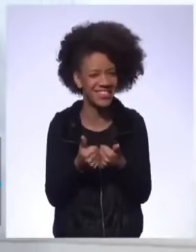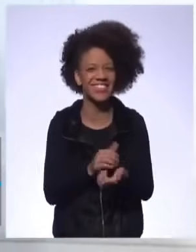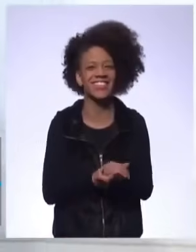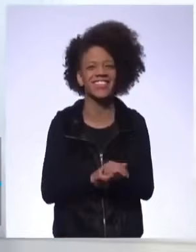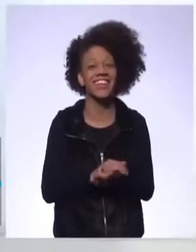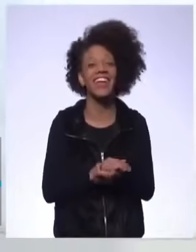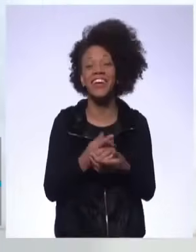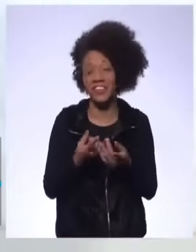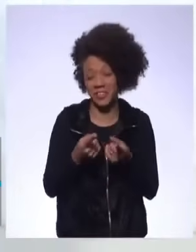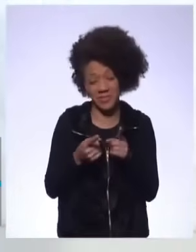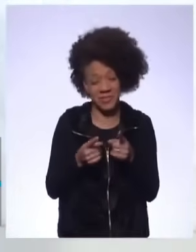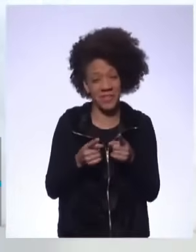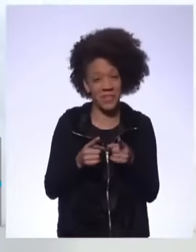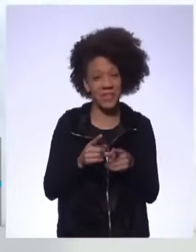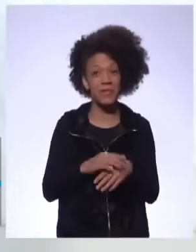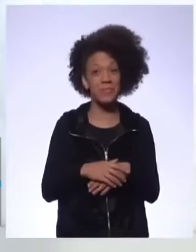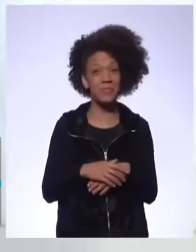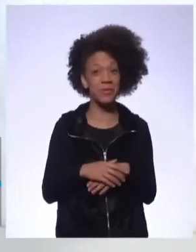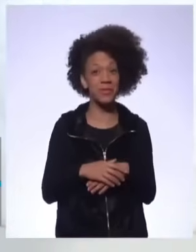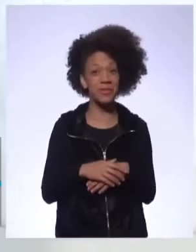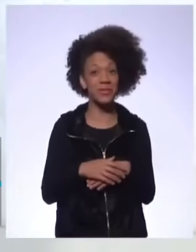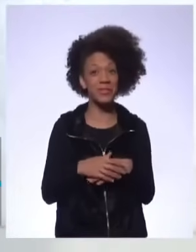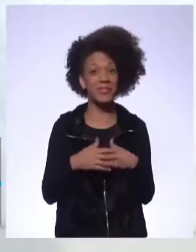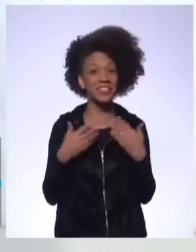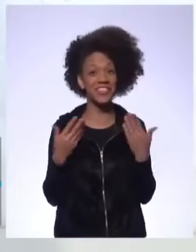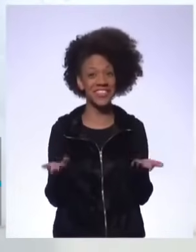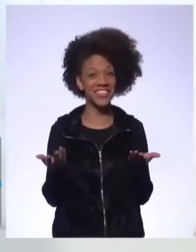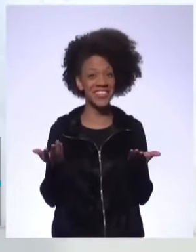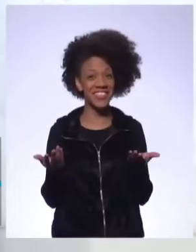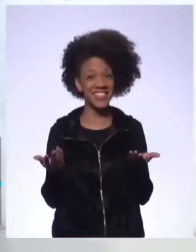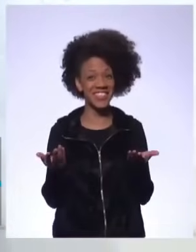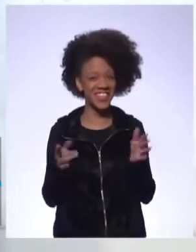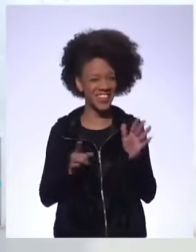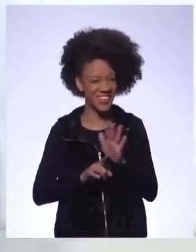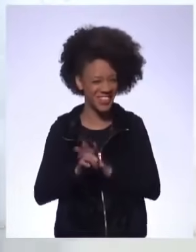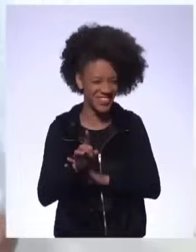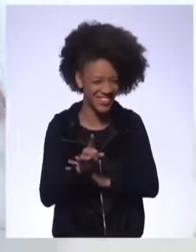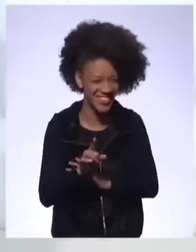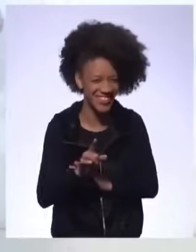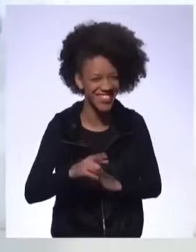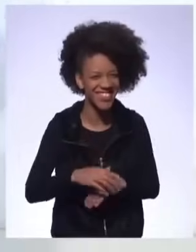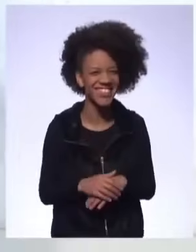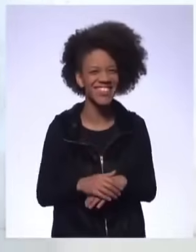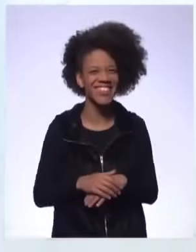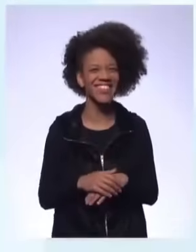fazer churrasco também. Vamos lá. Gente, aí tem mais uma perguntinha aqui.